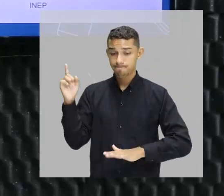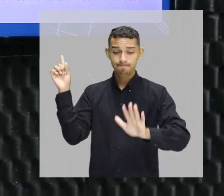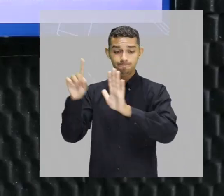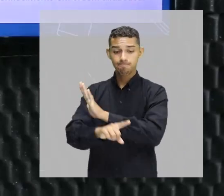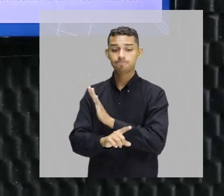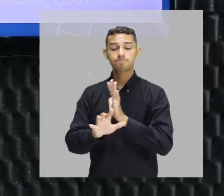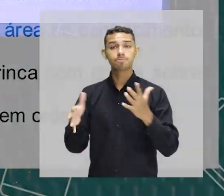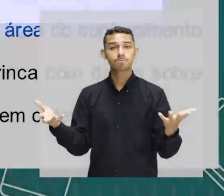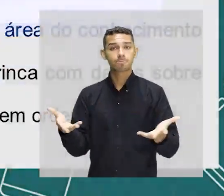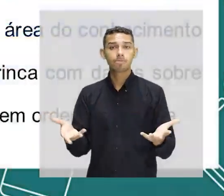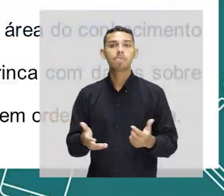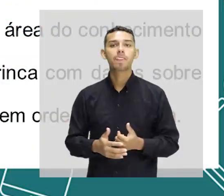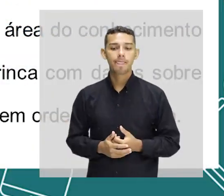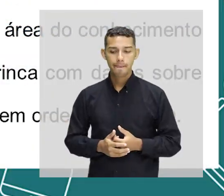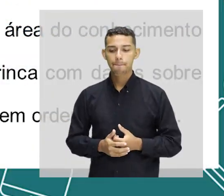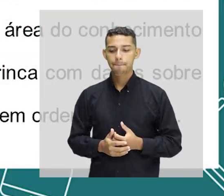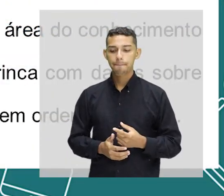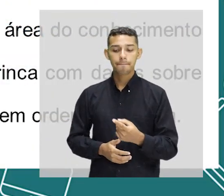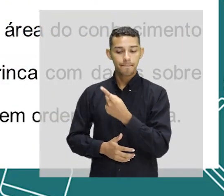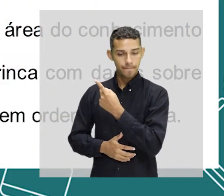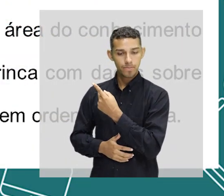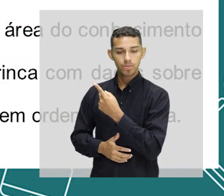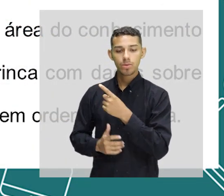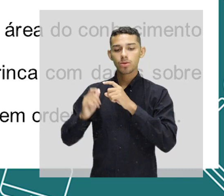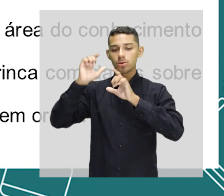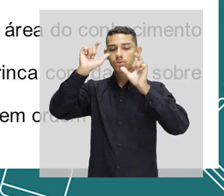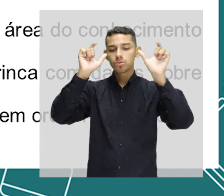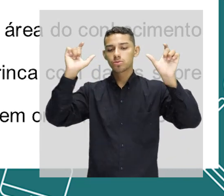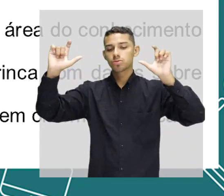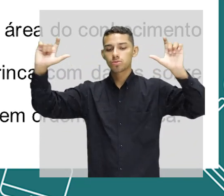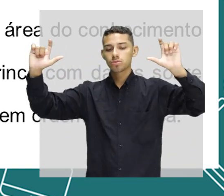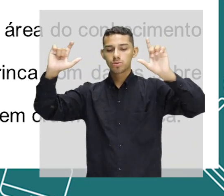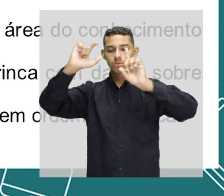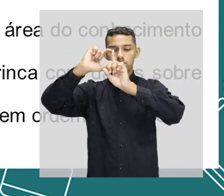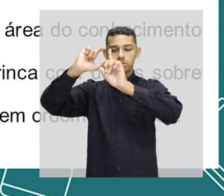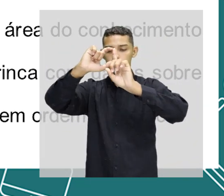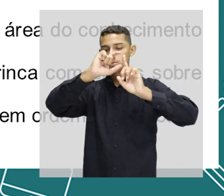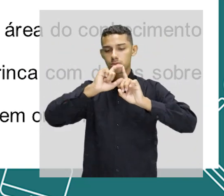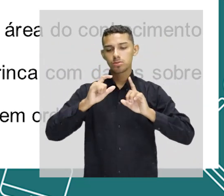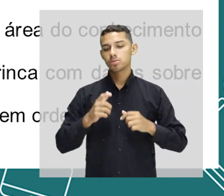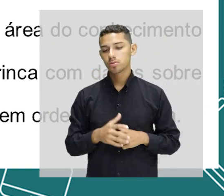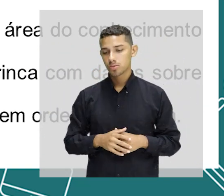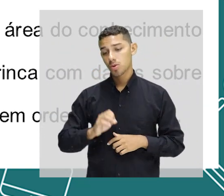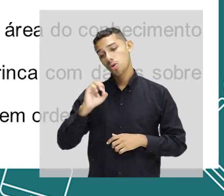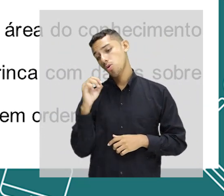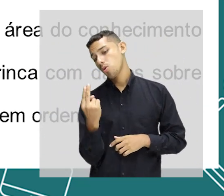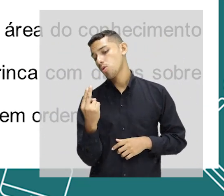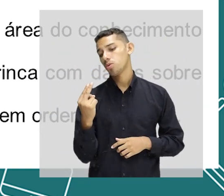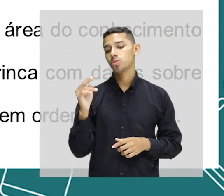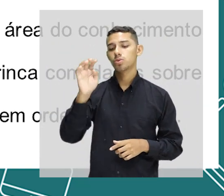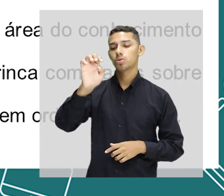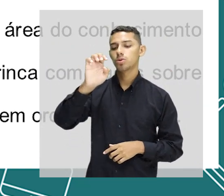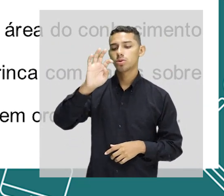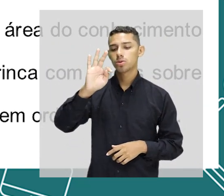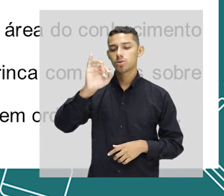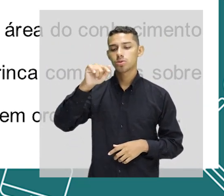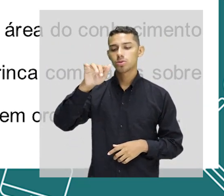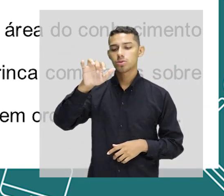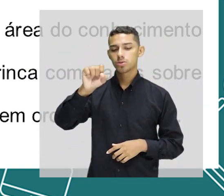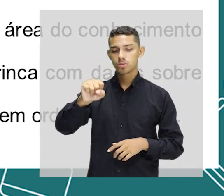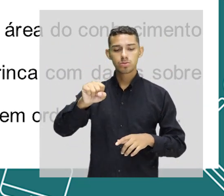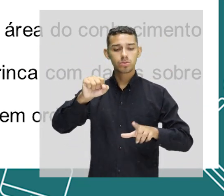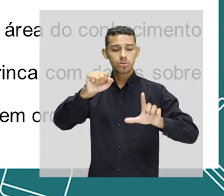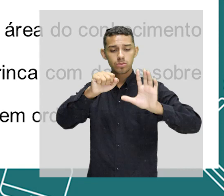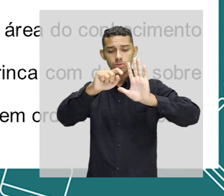questão. Nuvem de tags, nuvem de palavras ou nuvem de etiquetas é